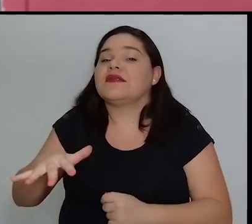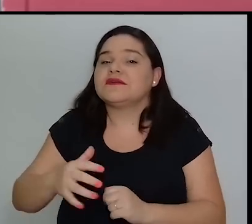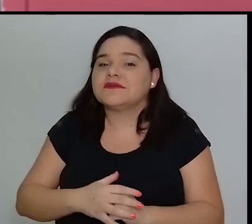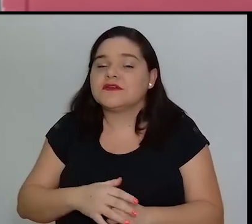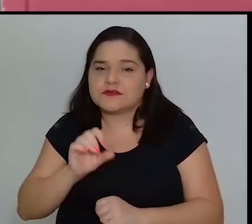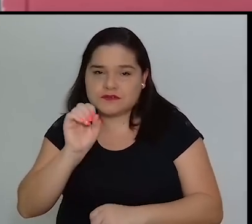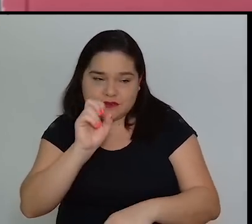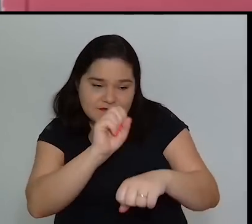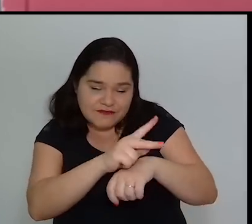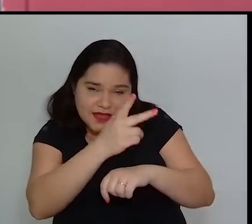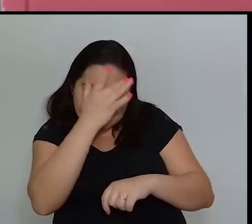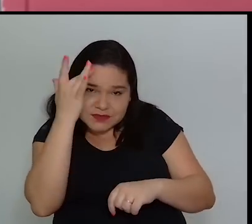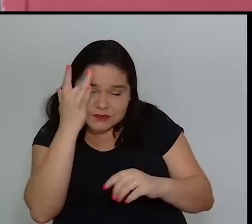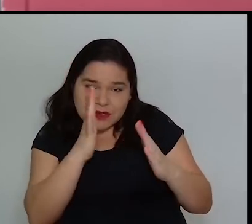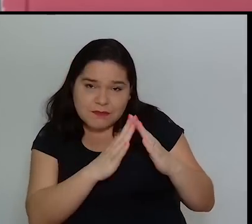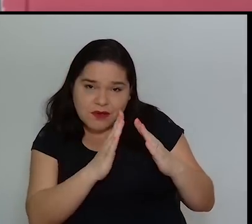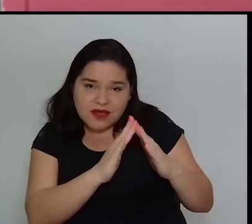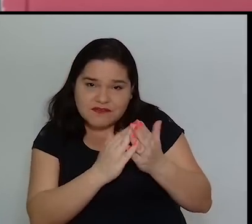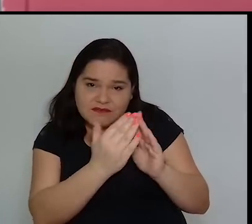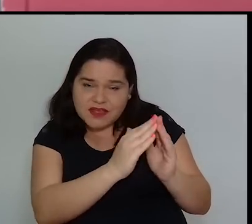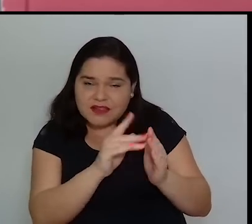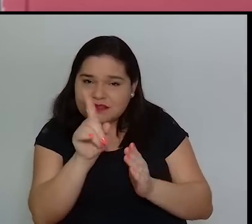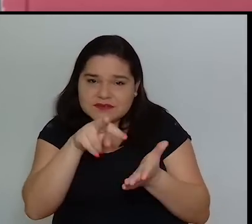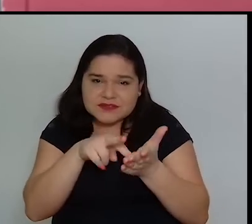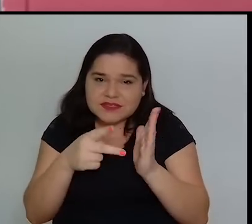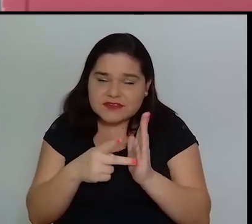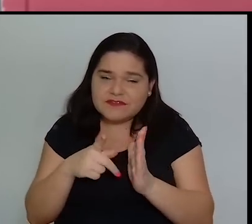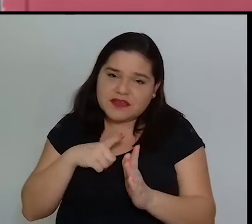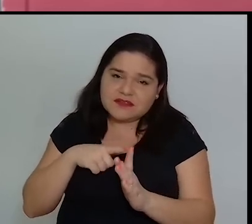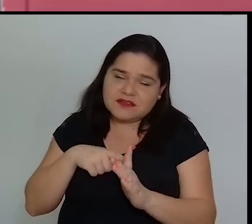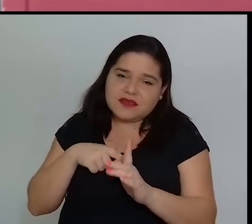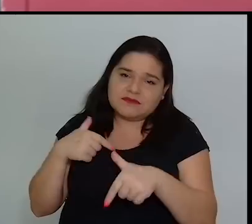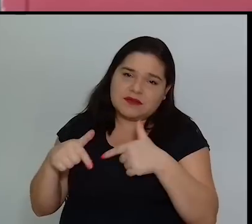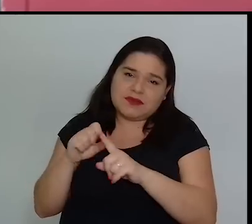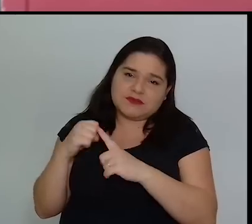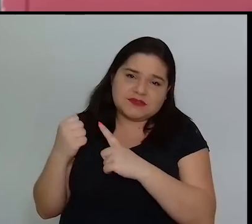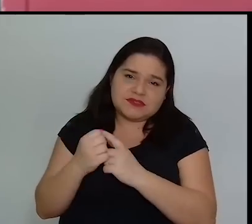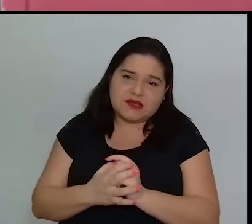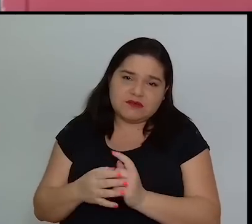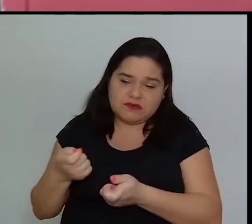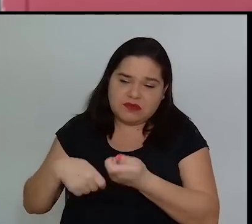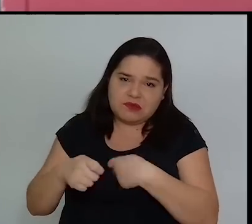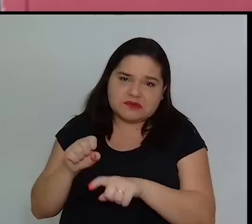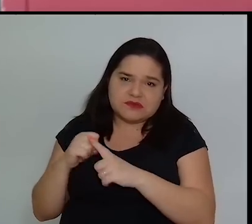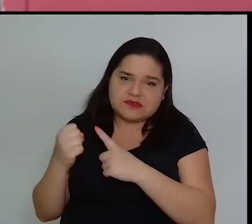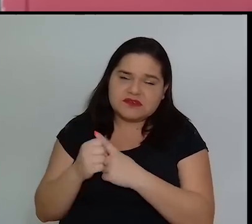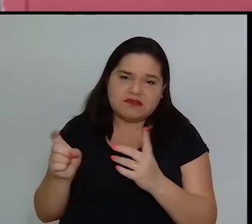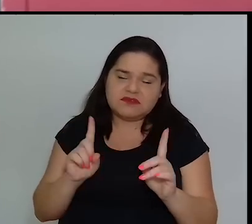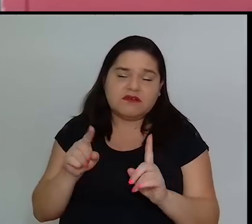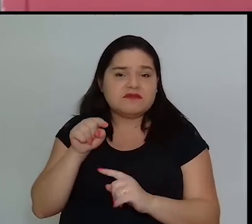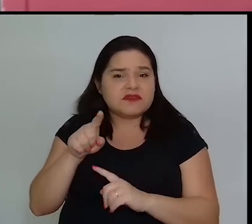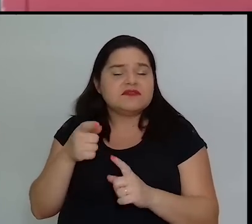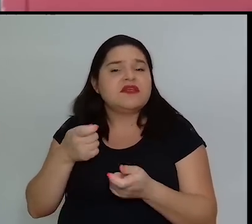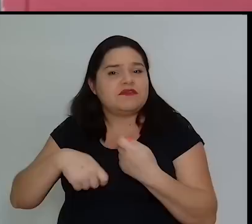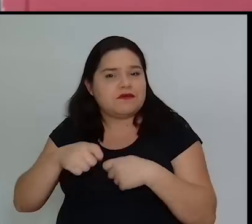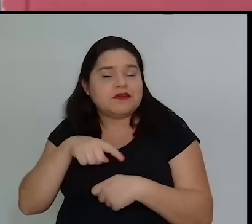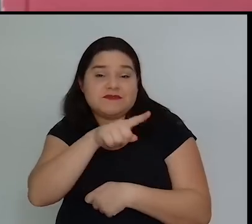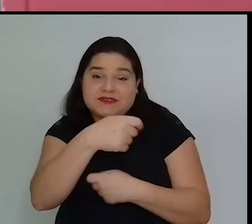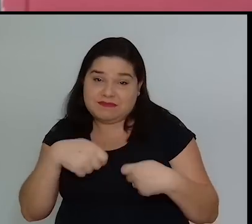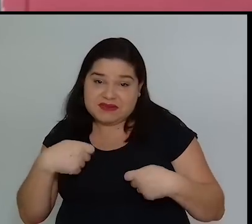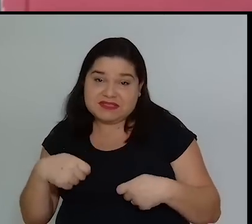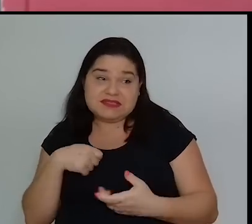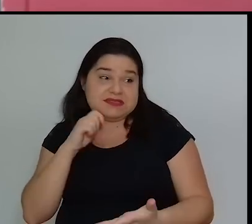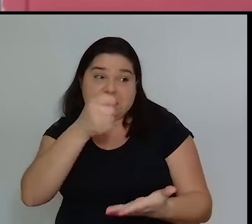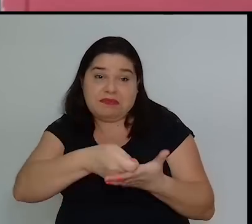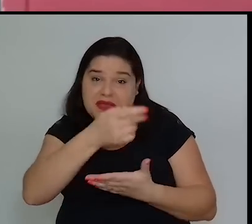empregar alguém na favela não quer dizer que você tem um negócio social você tem um negócio e você precisa daquela mão de obra ele está